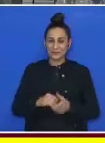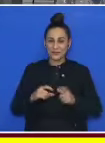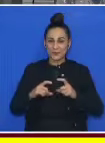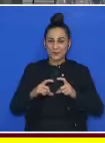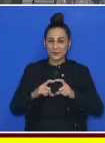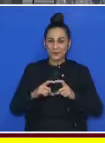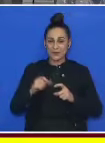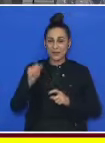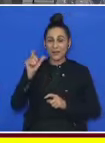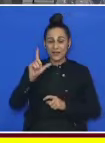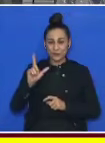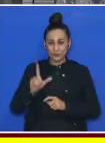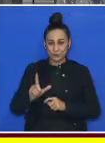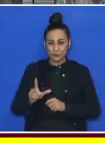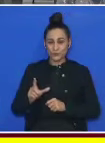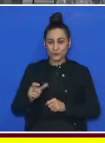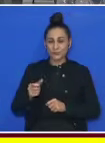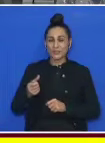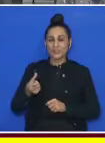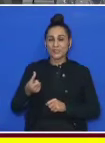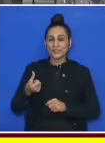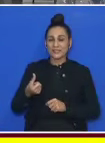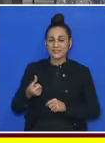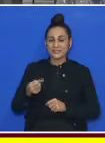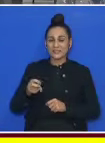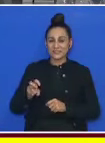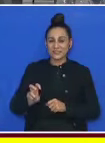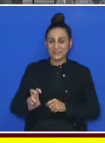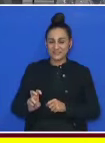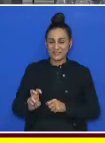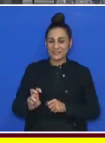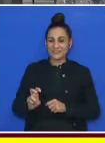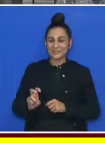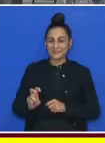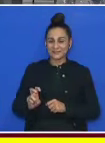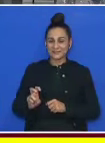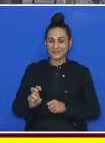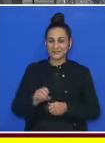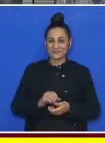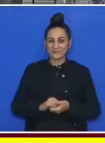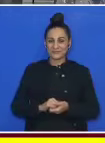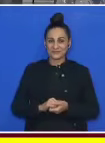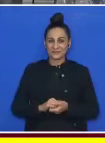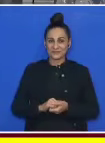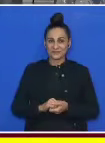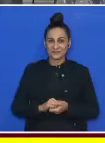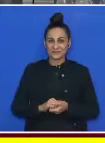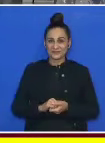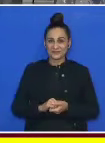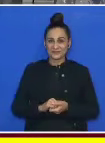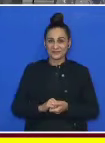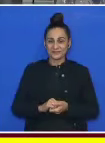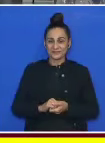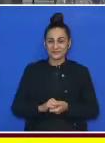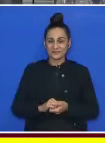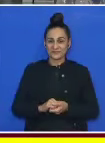Bola azul 65. Azul, número 65.